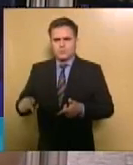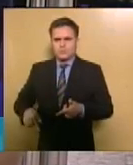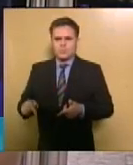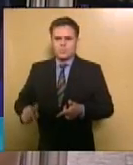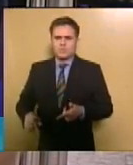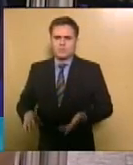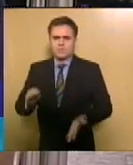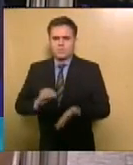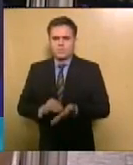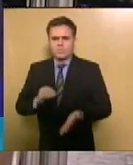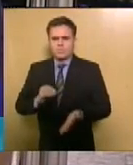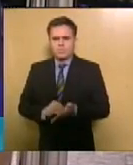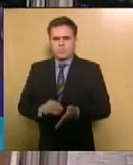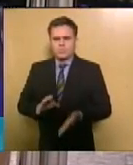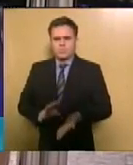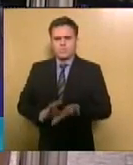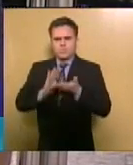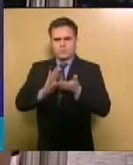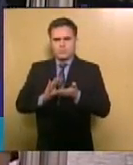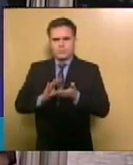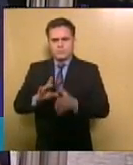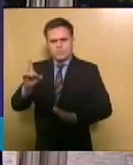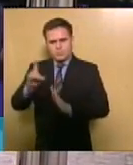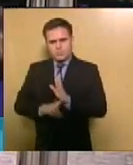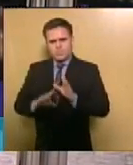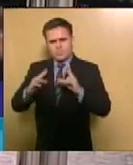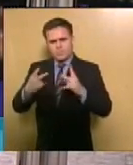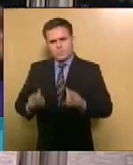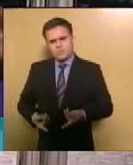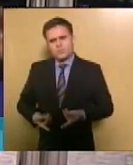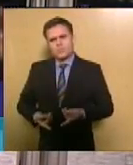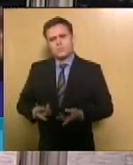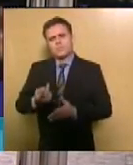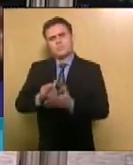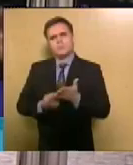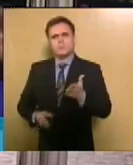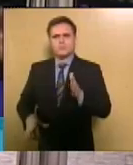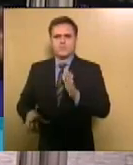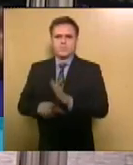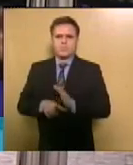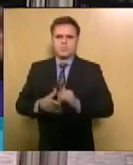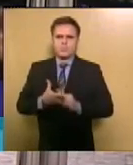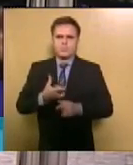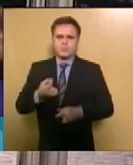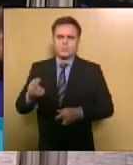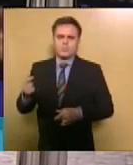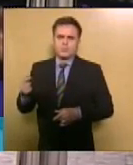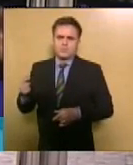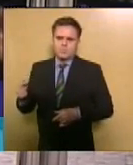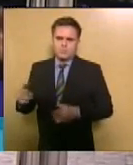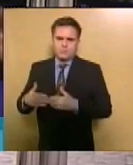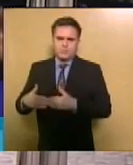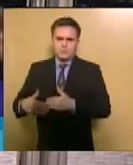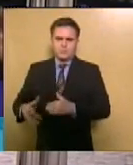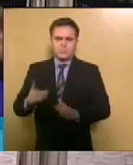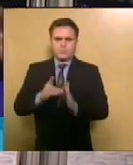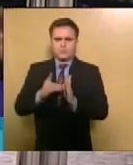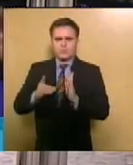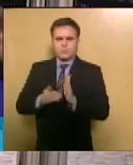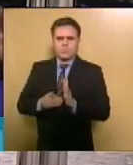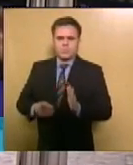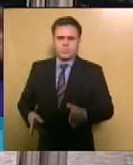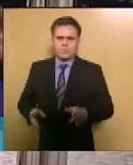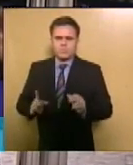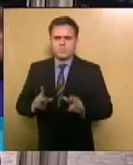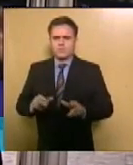a falta de um conselho de direitos humanos que existe um projeto de lei desde 2007 pensado um decreto na realidade e que